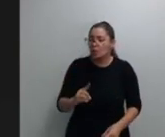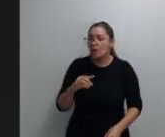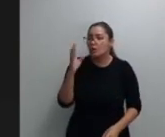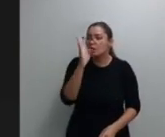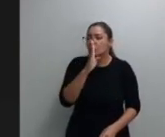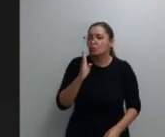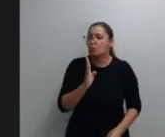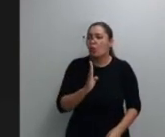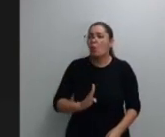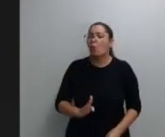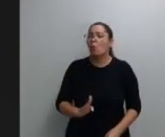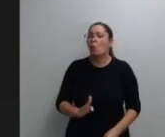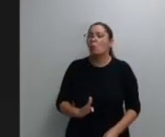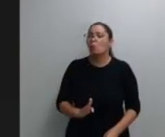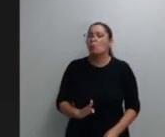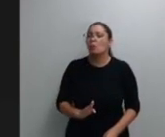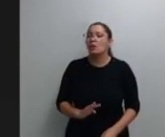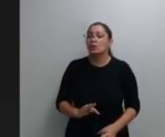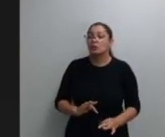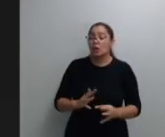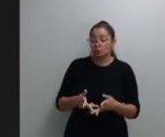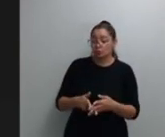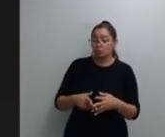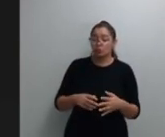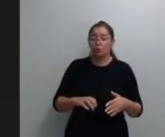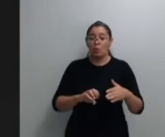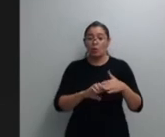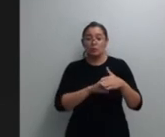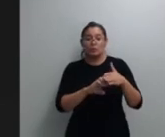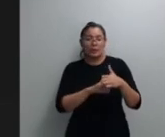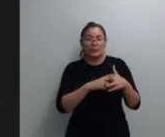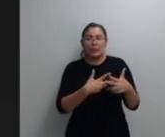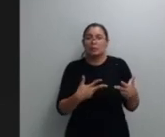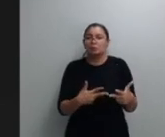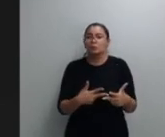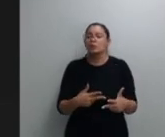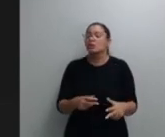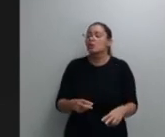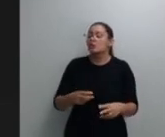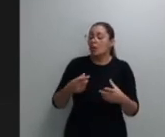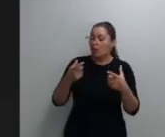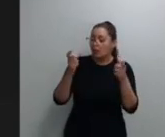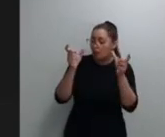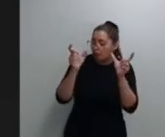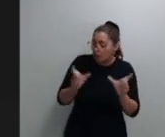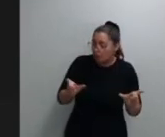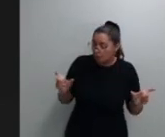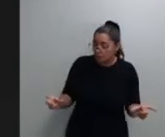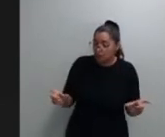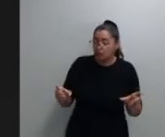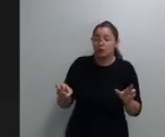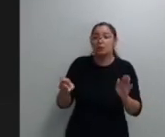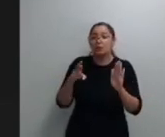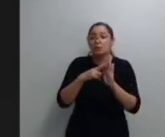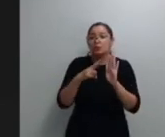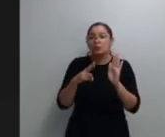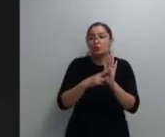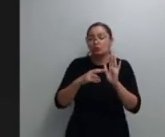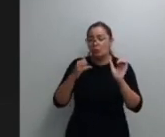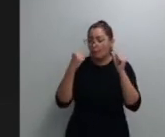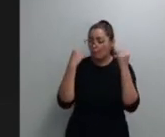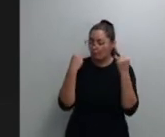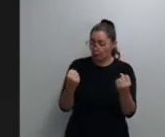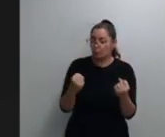disciplinar tanto as estruturas de mercado quanto as condutas praticadas por aqueles que detêm poder econômico